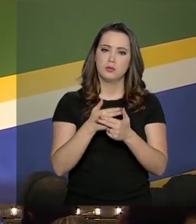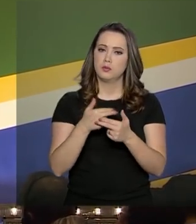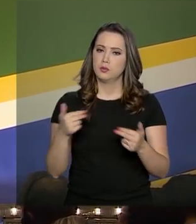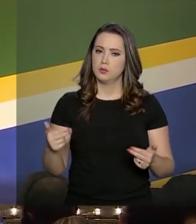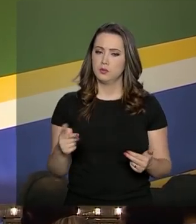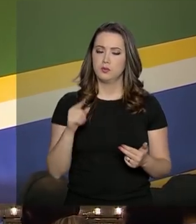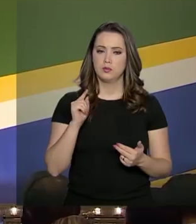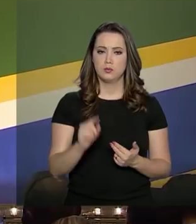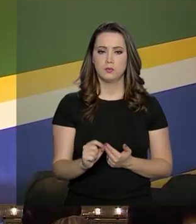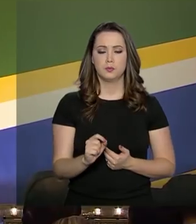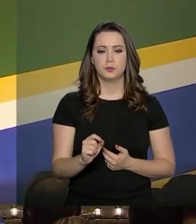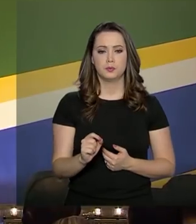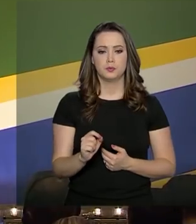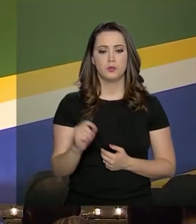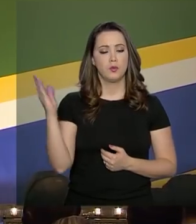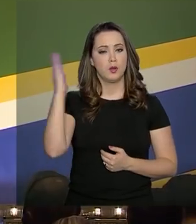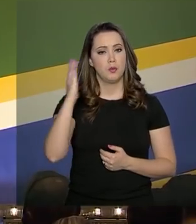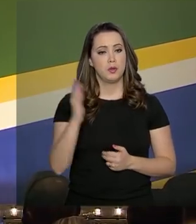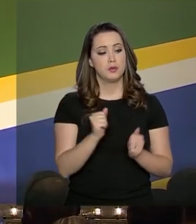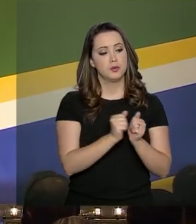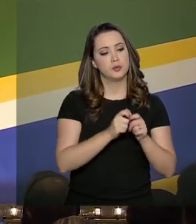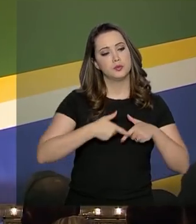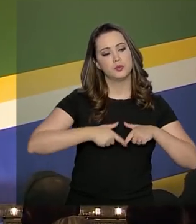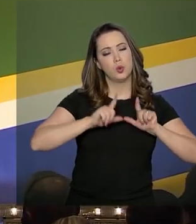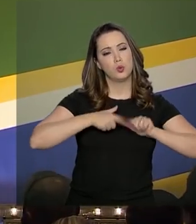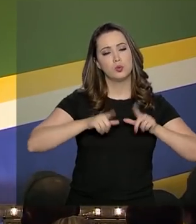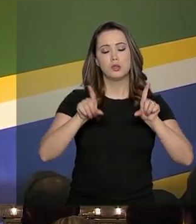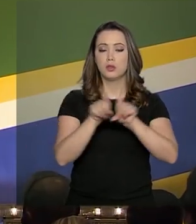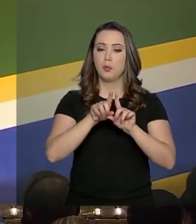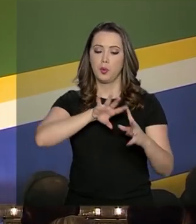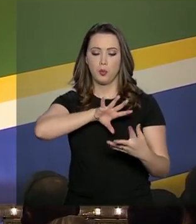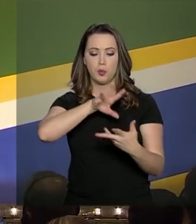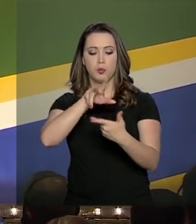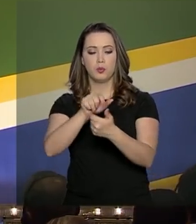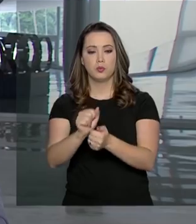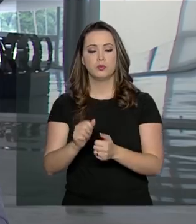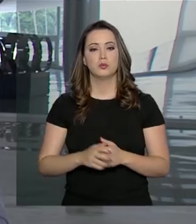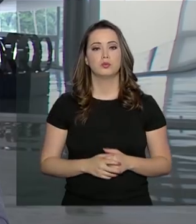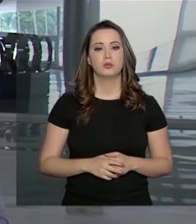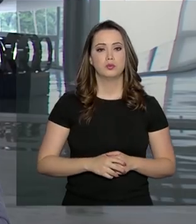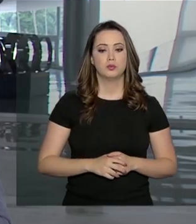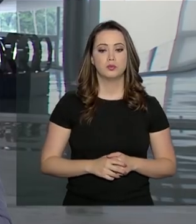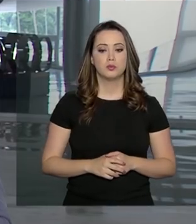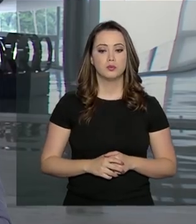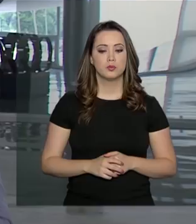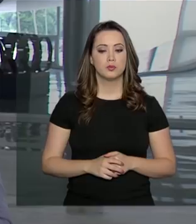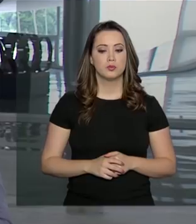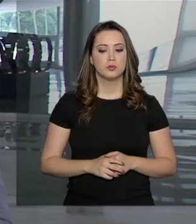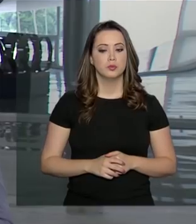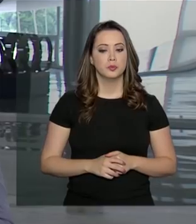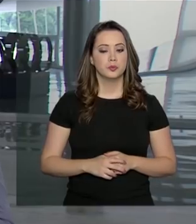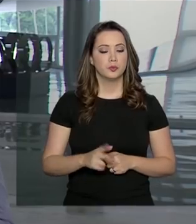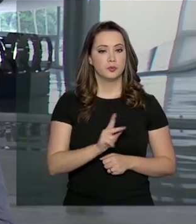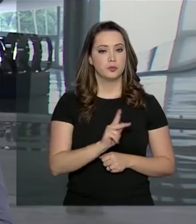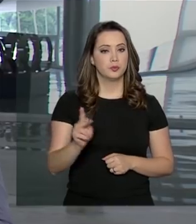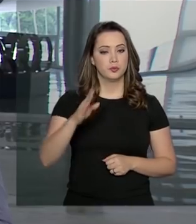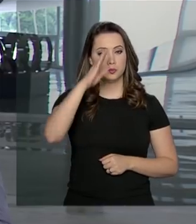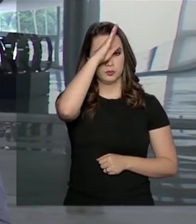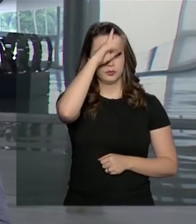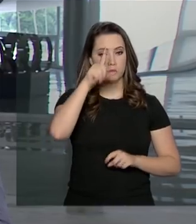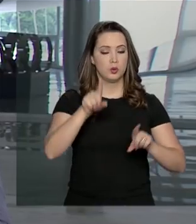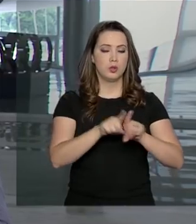para o Brasil, Israel e para o mundo também. O presidente Jair Bolsonaro